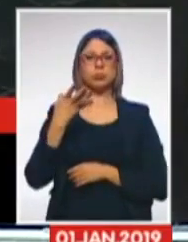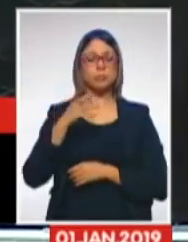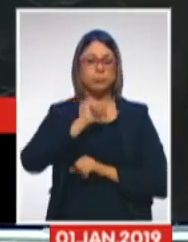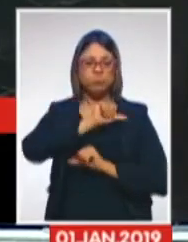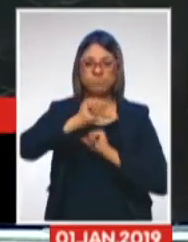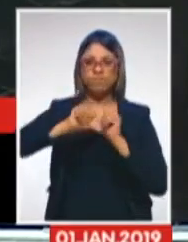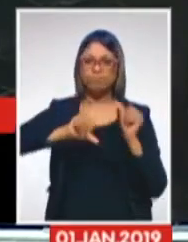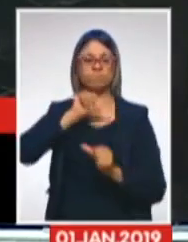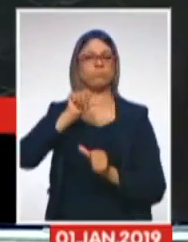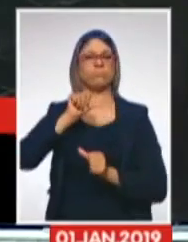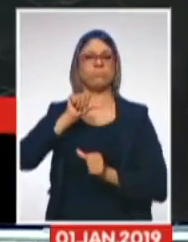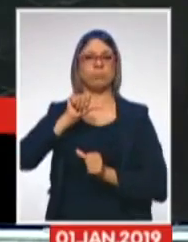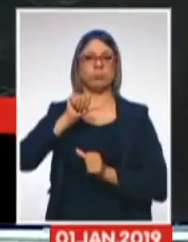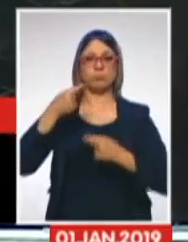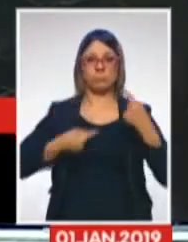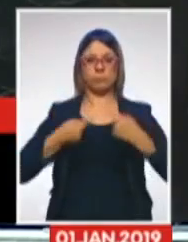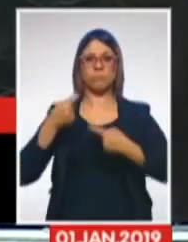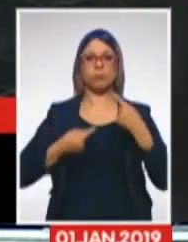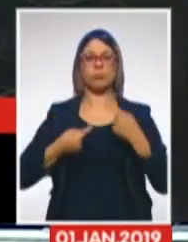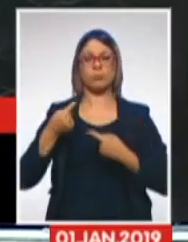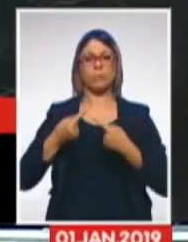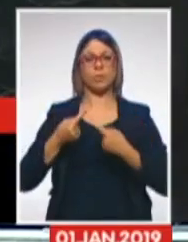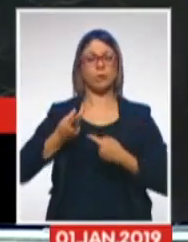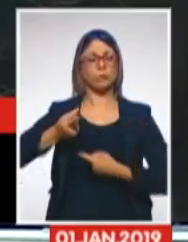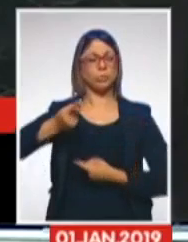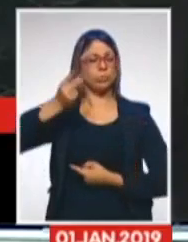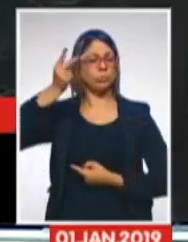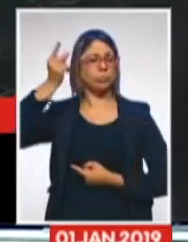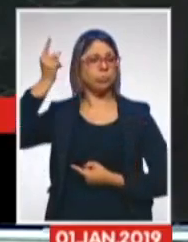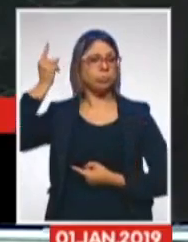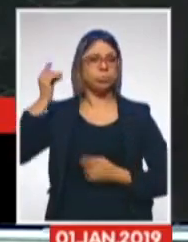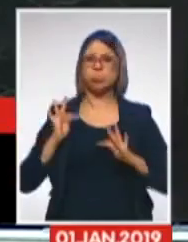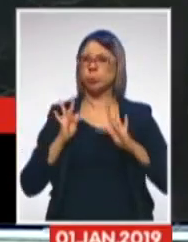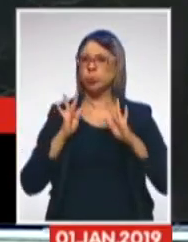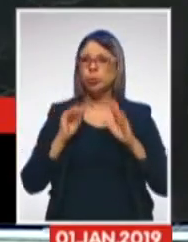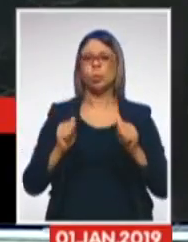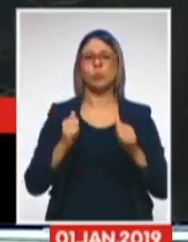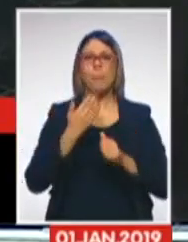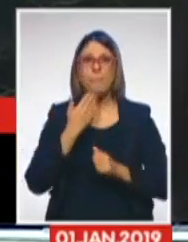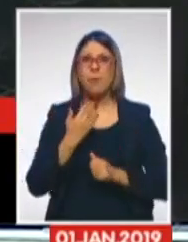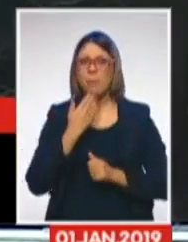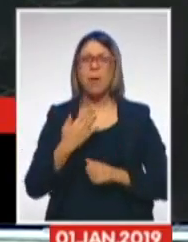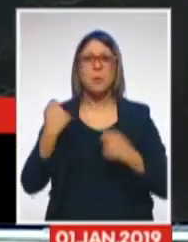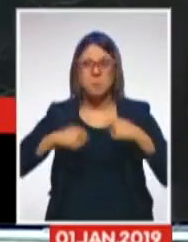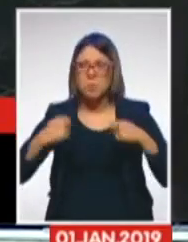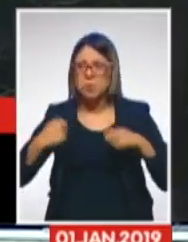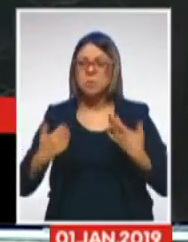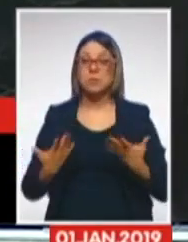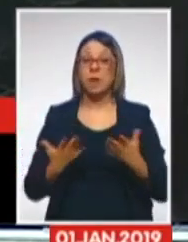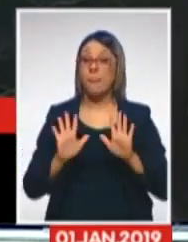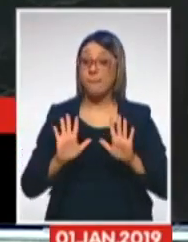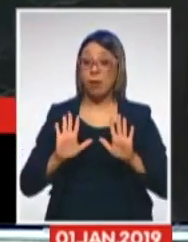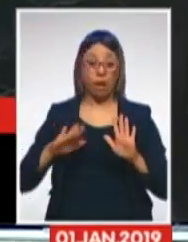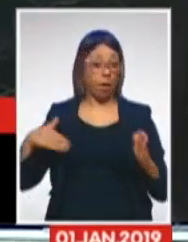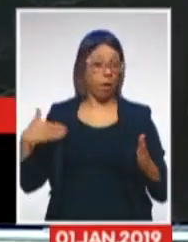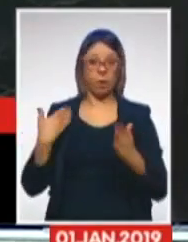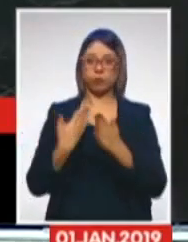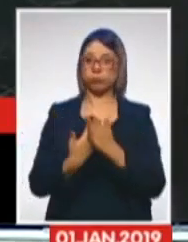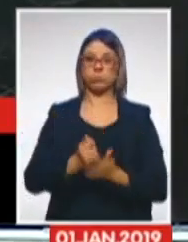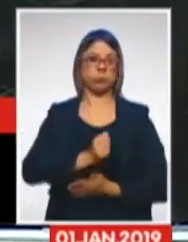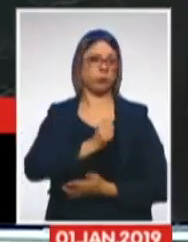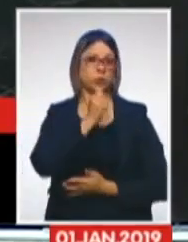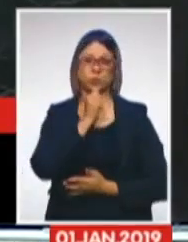reforma política que há tempos as ruas pedem, mas que até então não havia